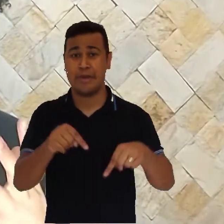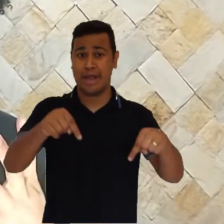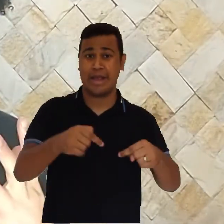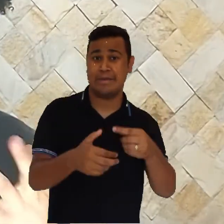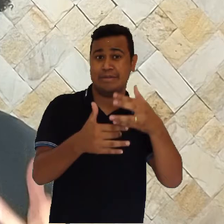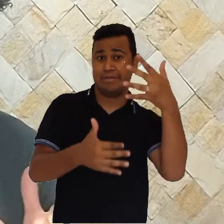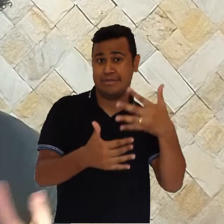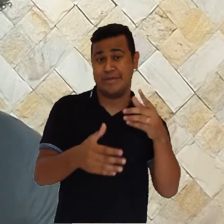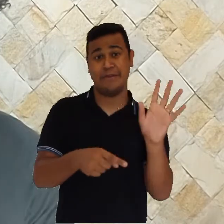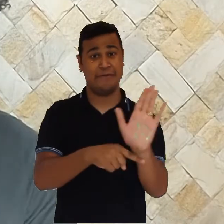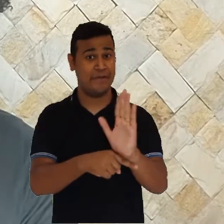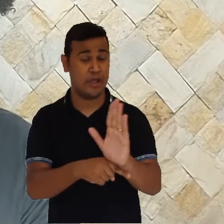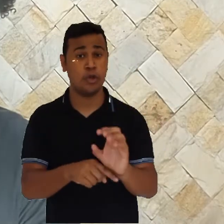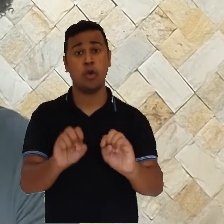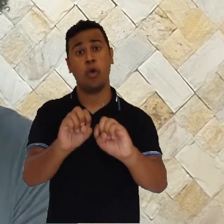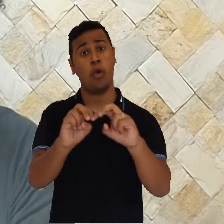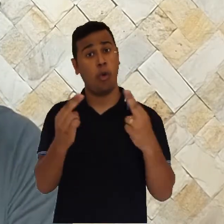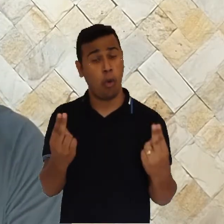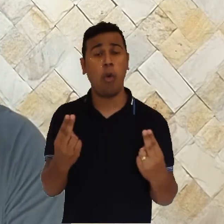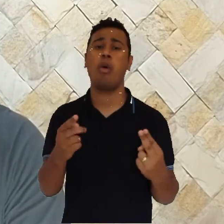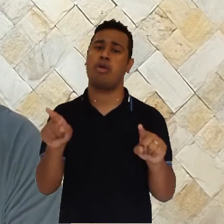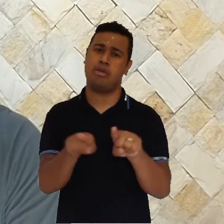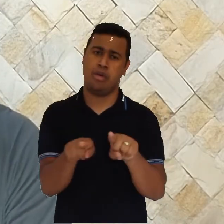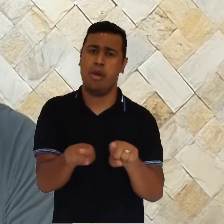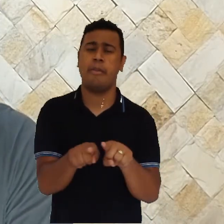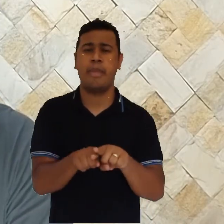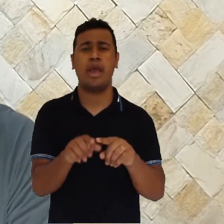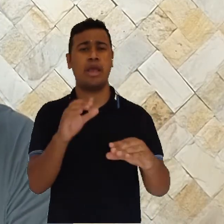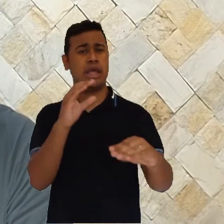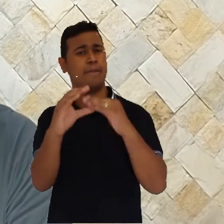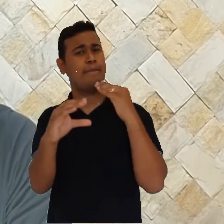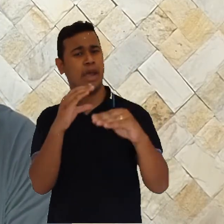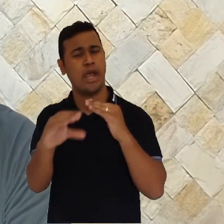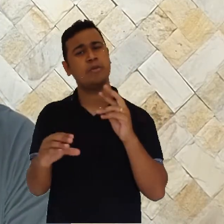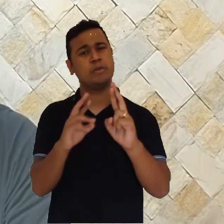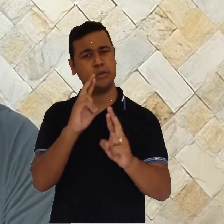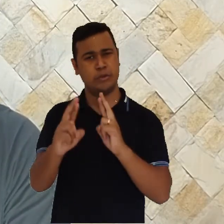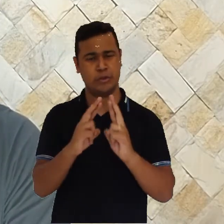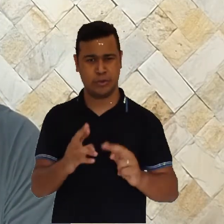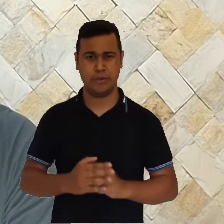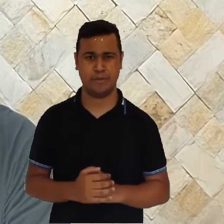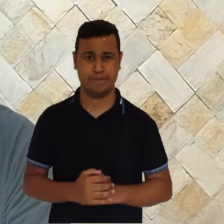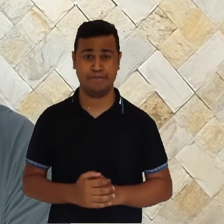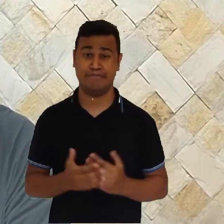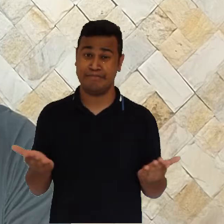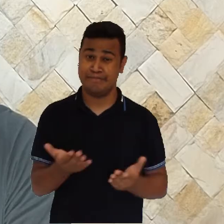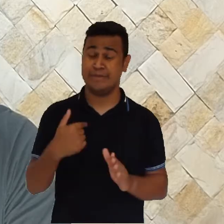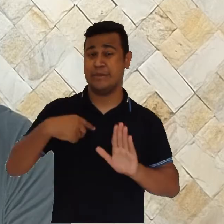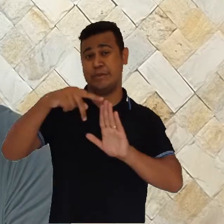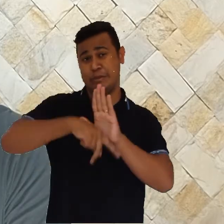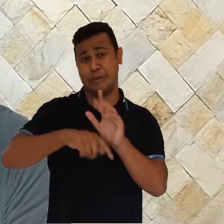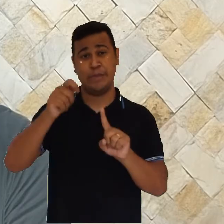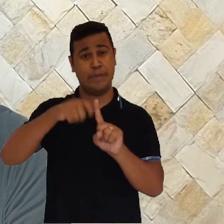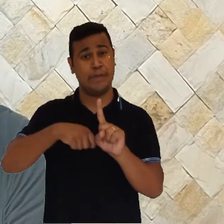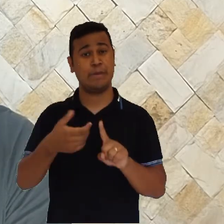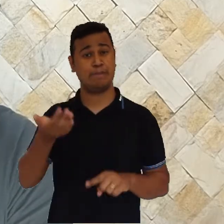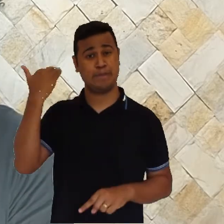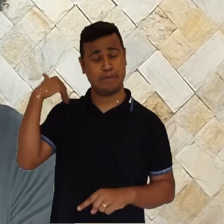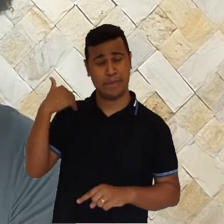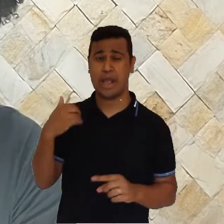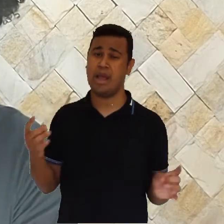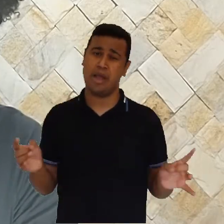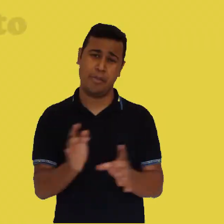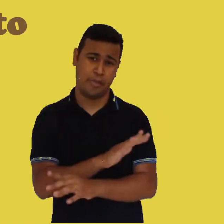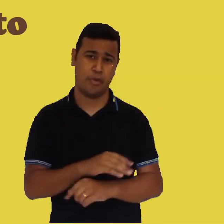que ninguém já nasce sabendo fazer uma coisa perfeitamente e que devemos respeitar o ritmo de aprendizagem e desenvolvimento de